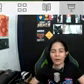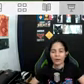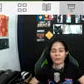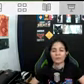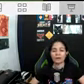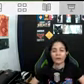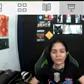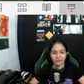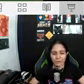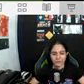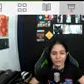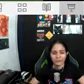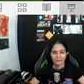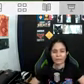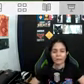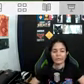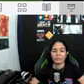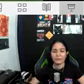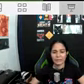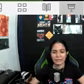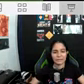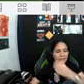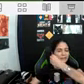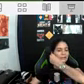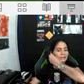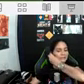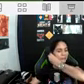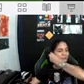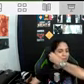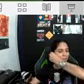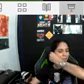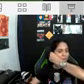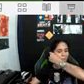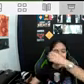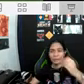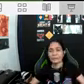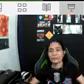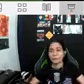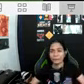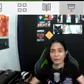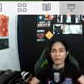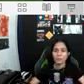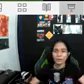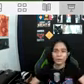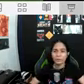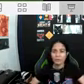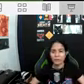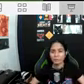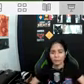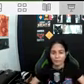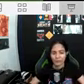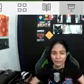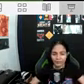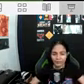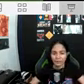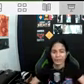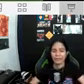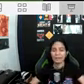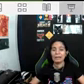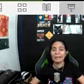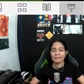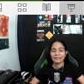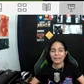nutricional muito alto. Então, é lógico que a gente vai ter uma influência na taxa glicêmica dessas pessoas. Então, vejam quanto que é